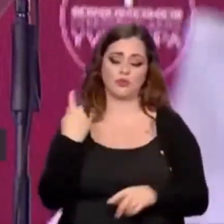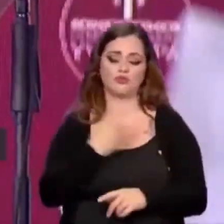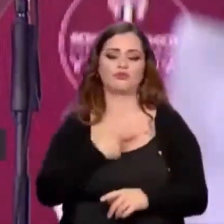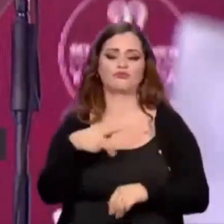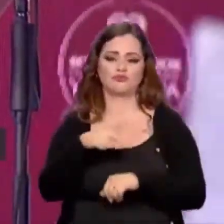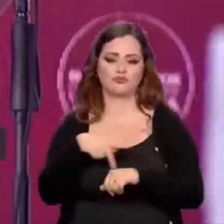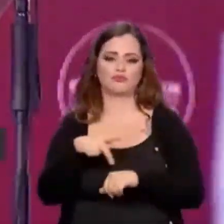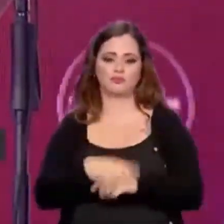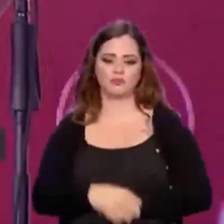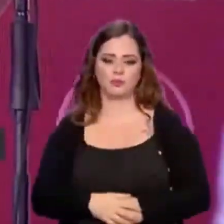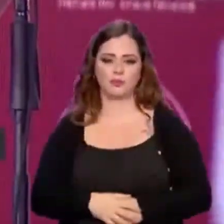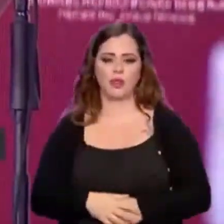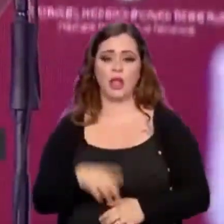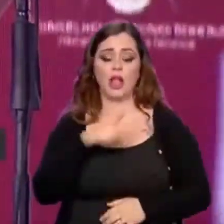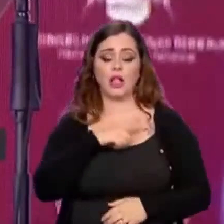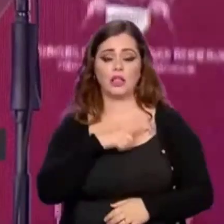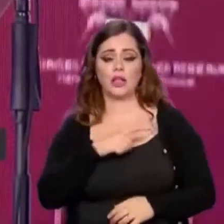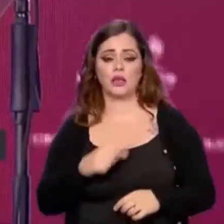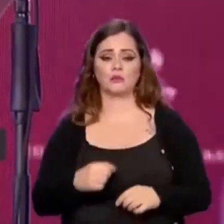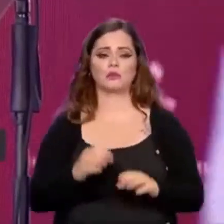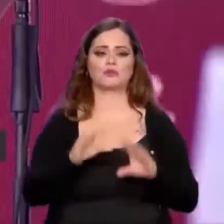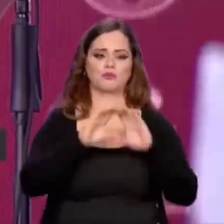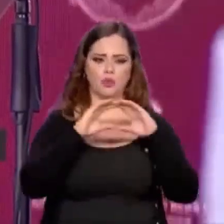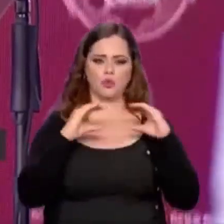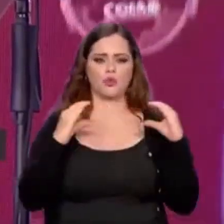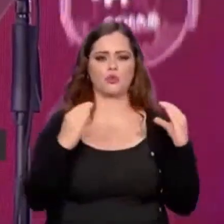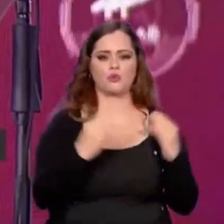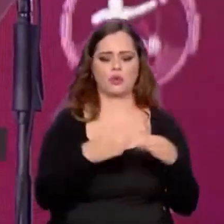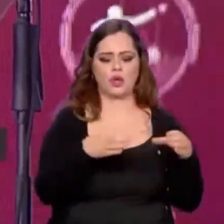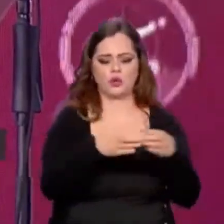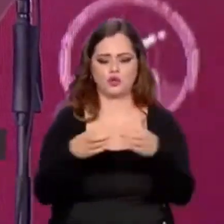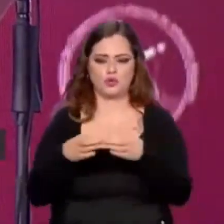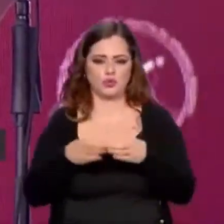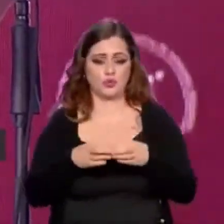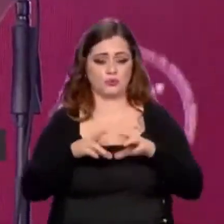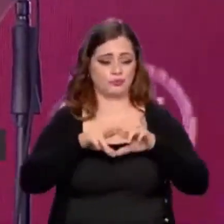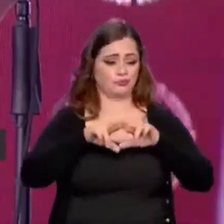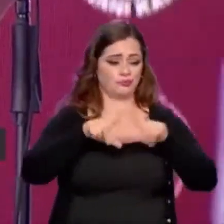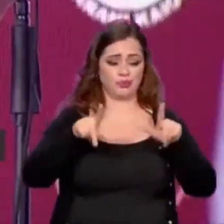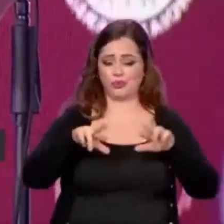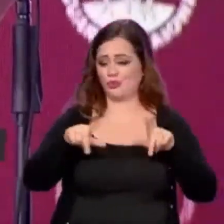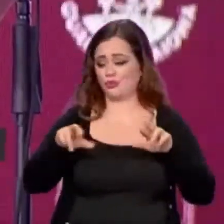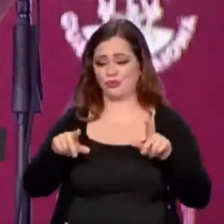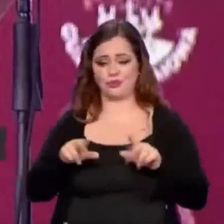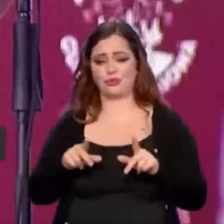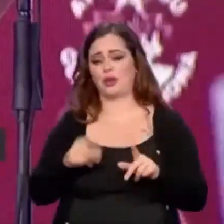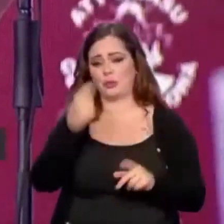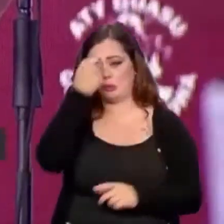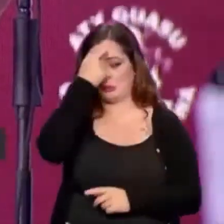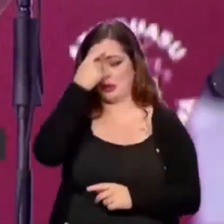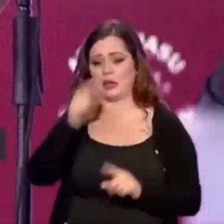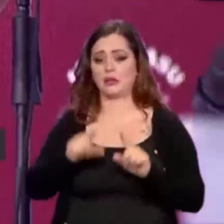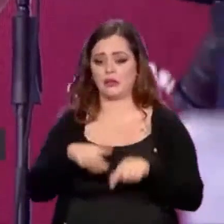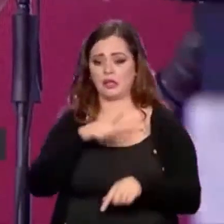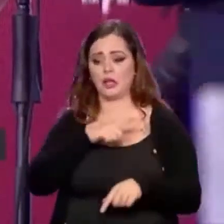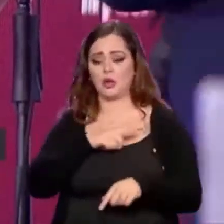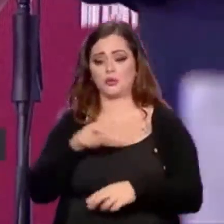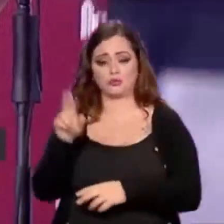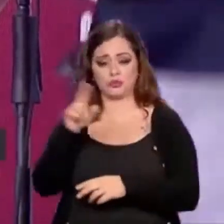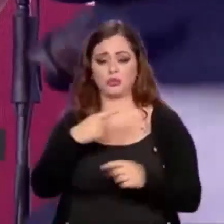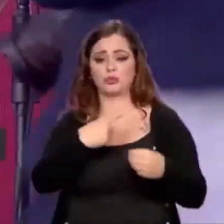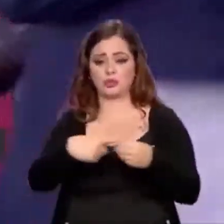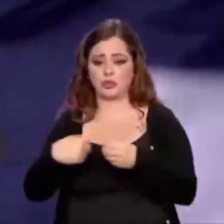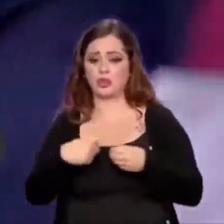país. Temos desde comunidades que, pelas mais diversas razões, vivem em contexto urbano